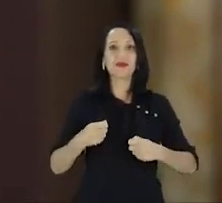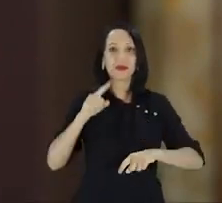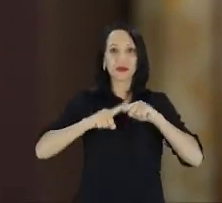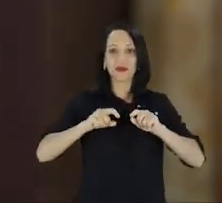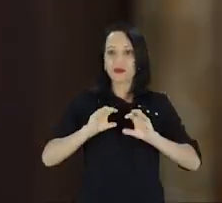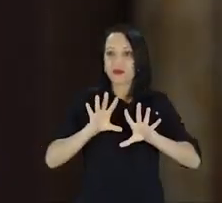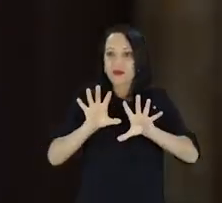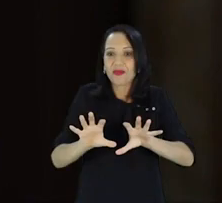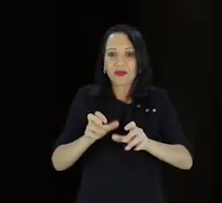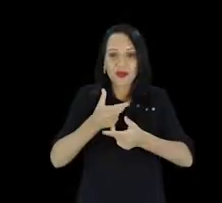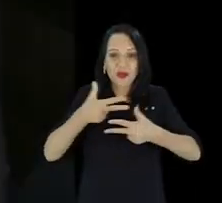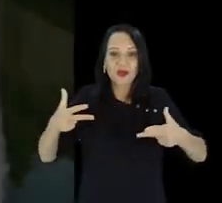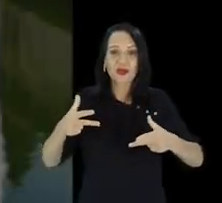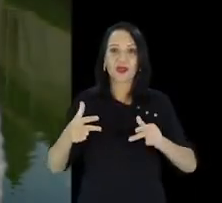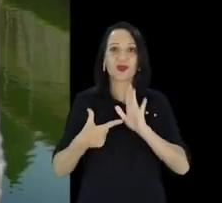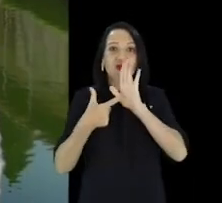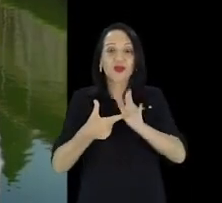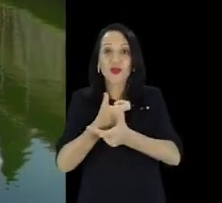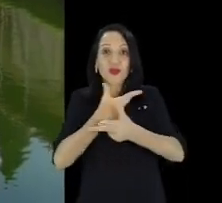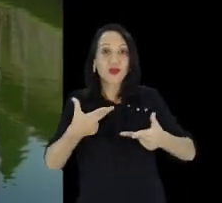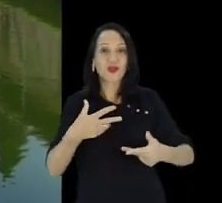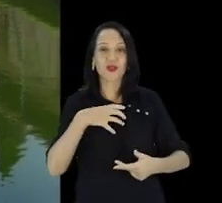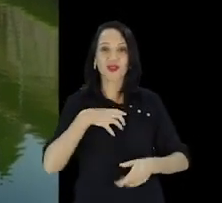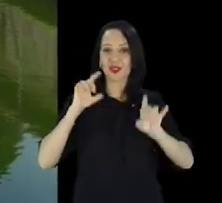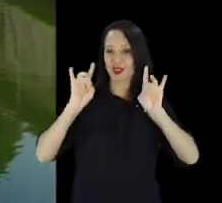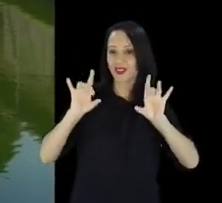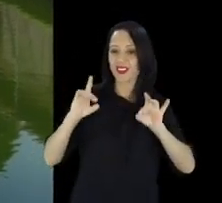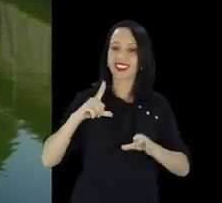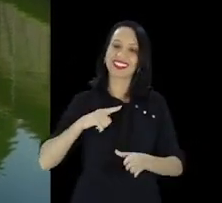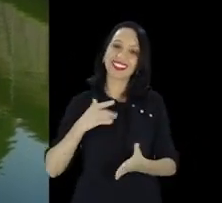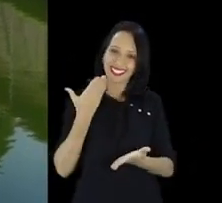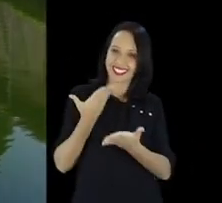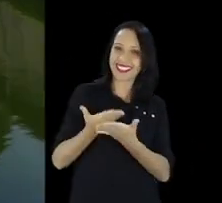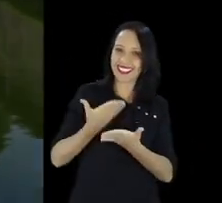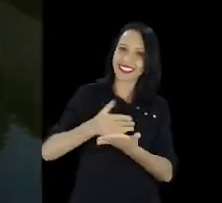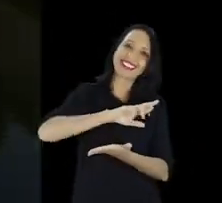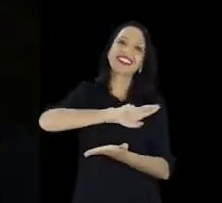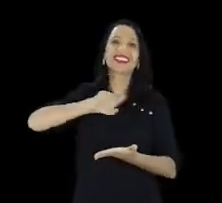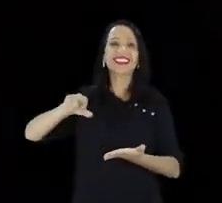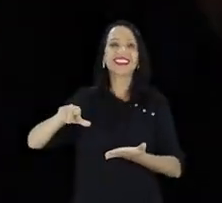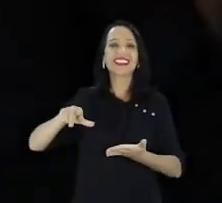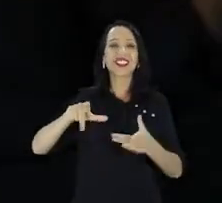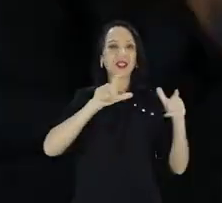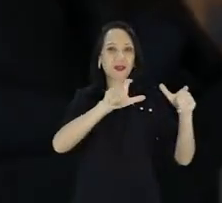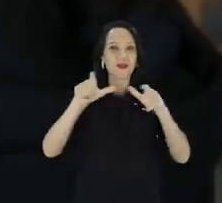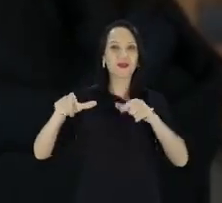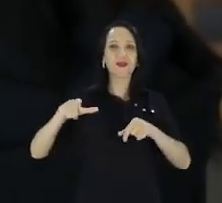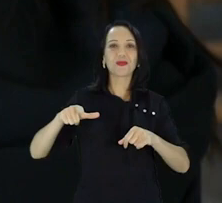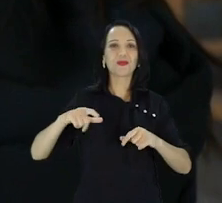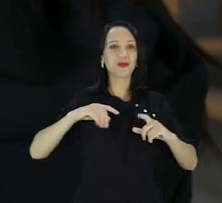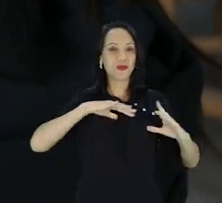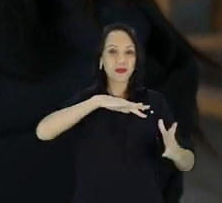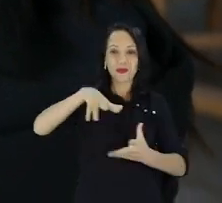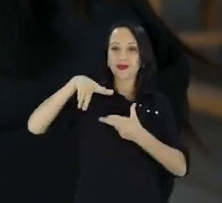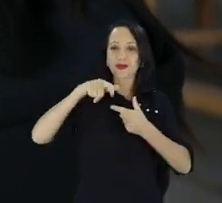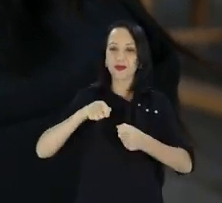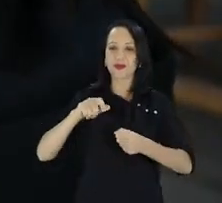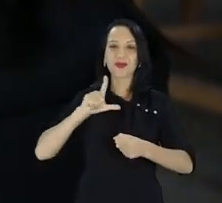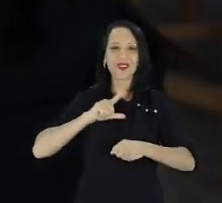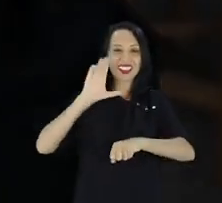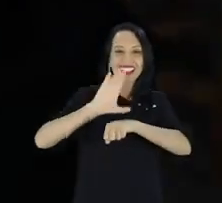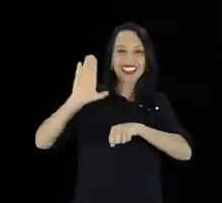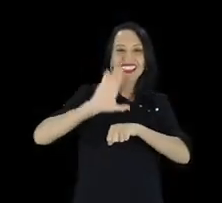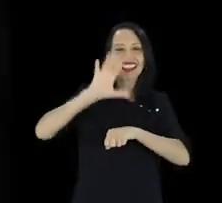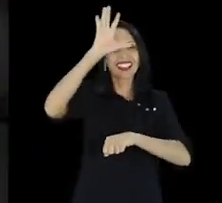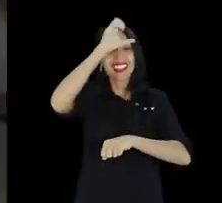em alguma coisa eu tive esse grande privilégio de poder estudar muitos lugares do mundo onde ele se davam esses cursos que eu queria